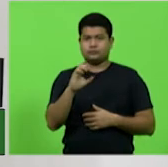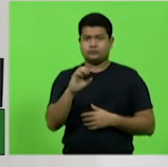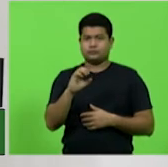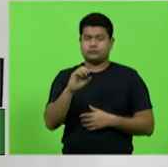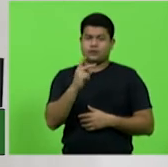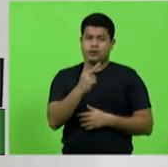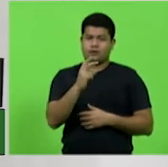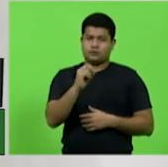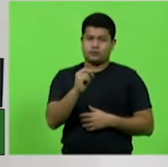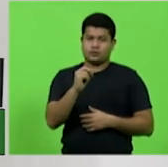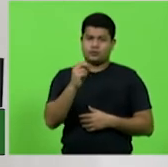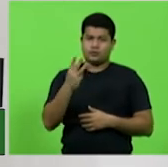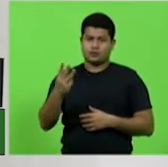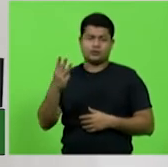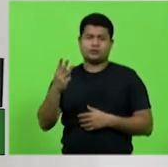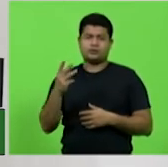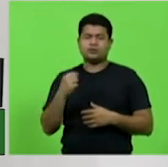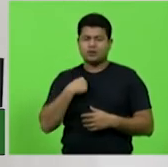meus amigos.